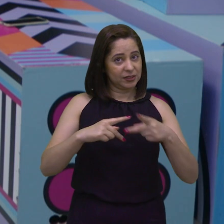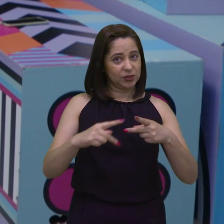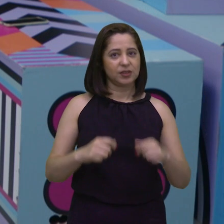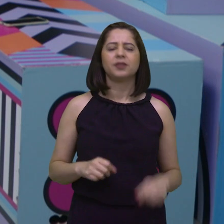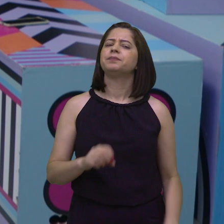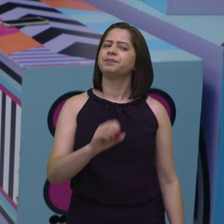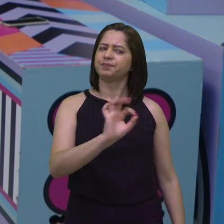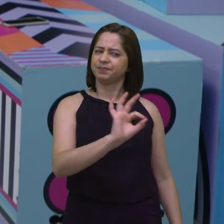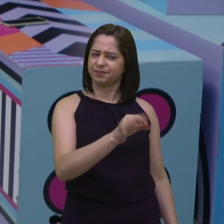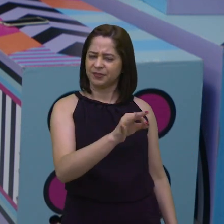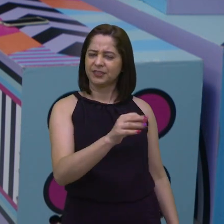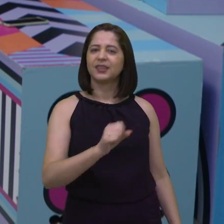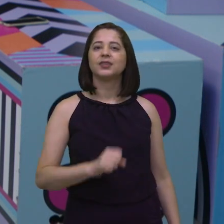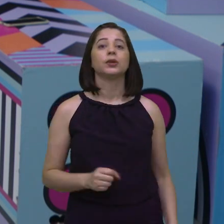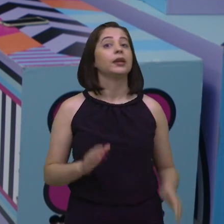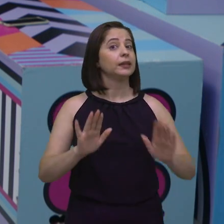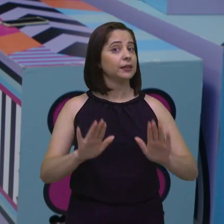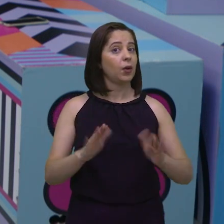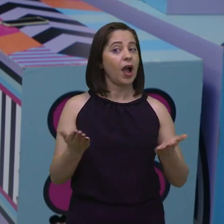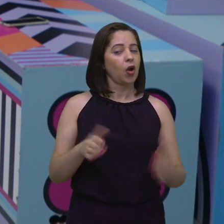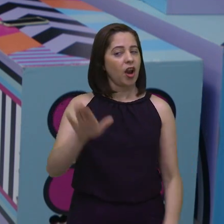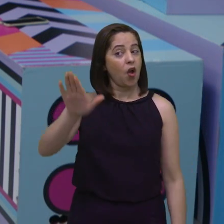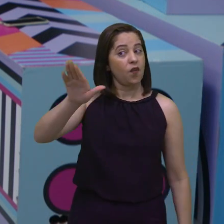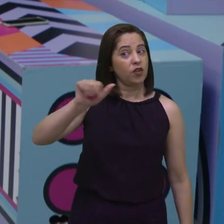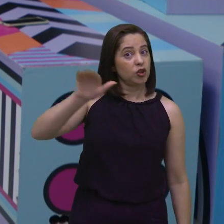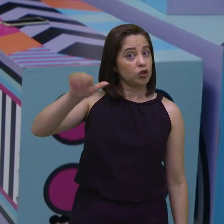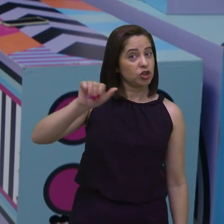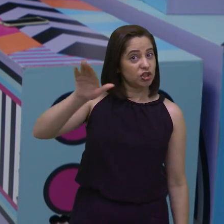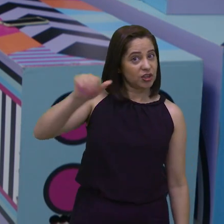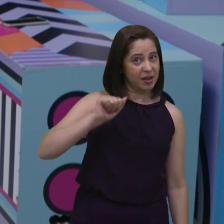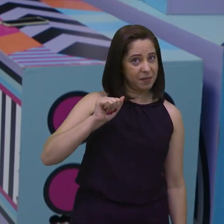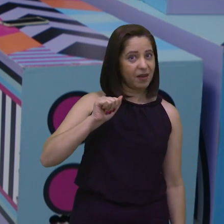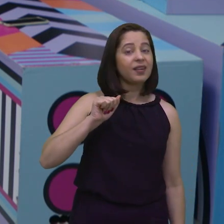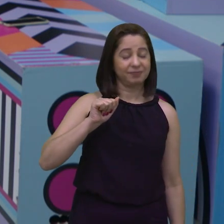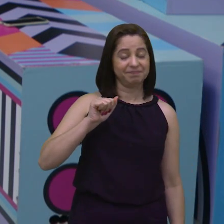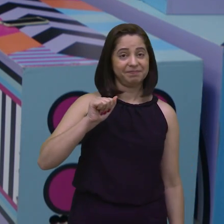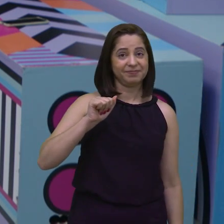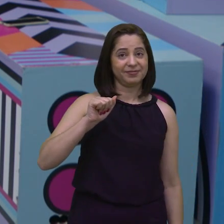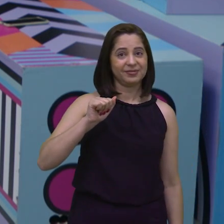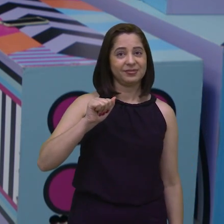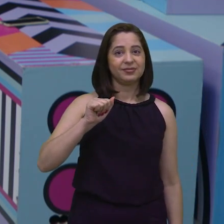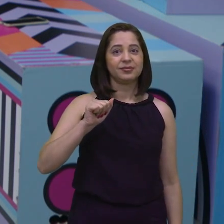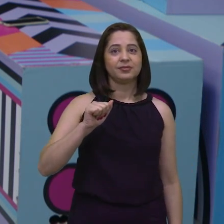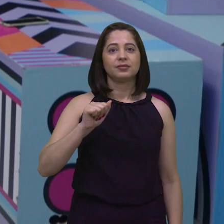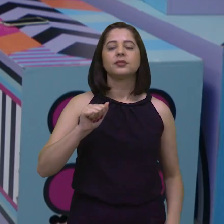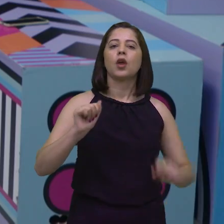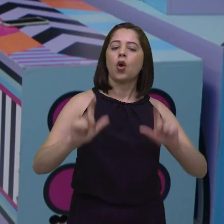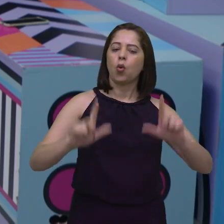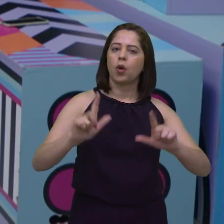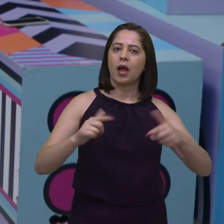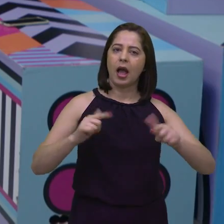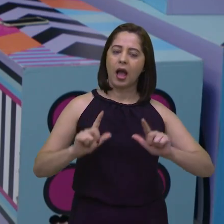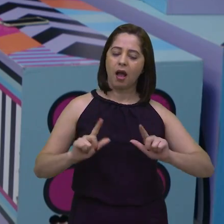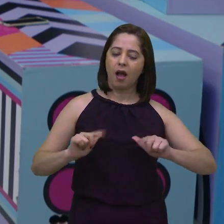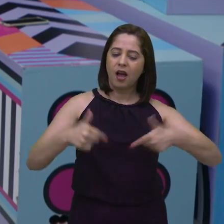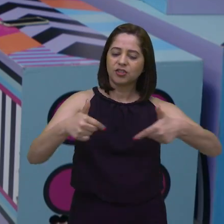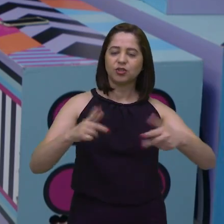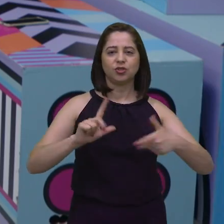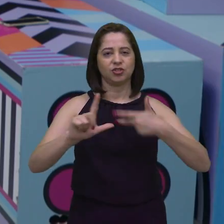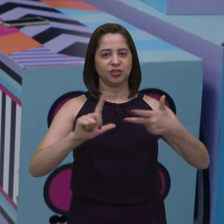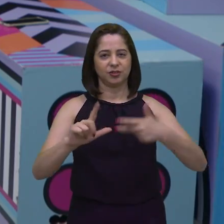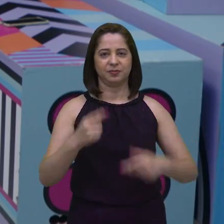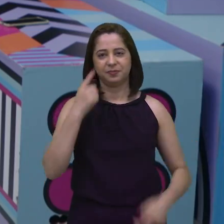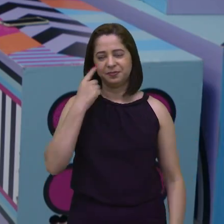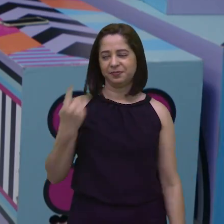na Câmara Municipal de São José dos Campos, não é não? Exatamente. Para isso, a gente vai nesse terceiro e último bloco do programa para o